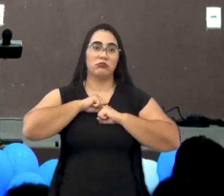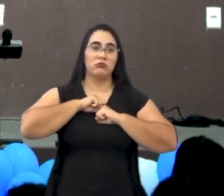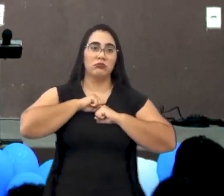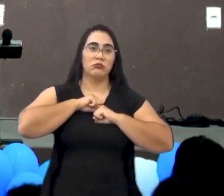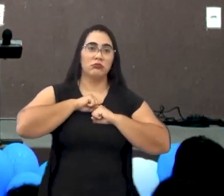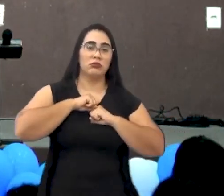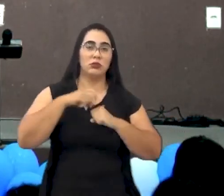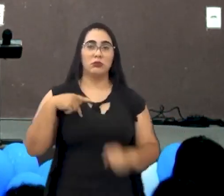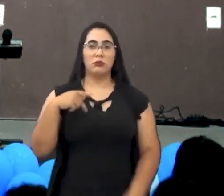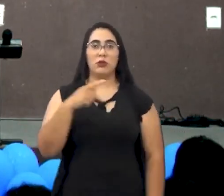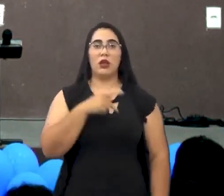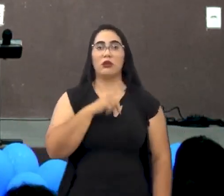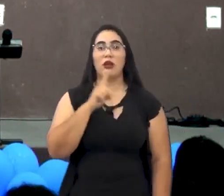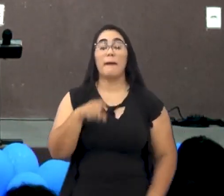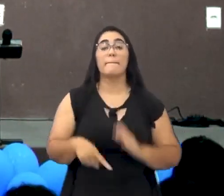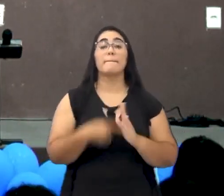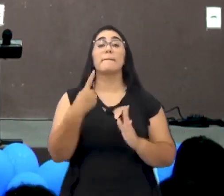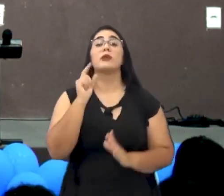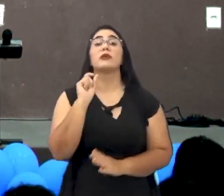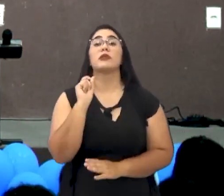Um pastor é primeiro um servo.